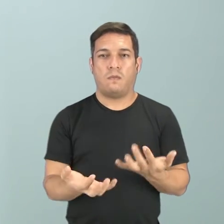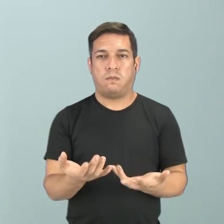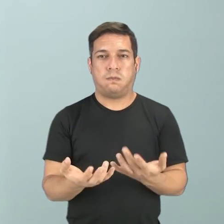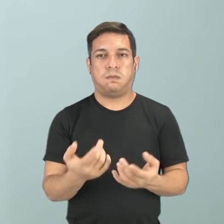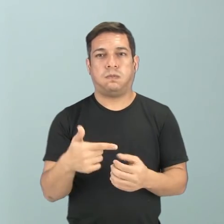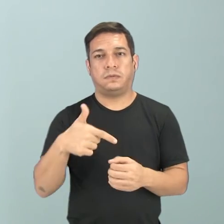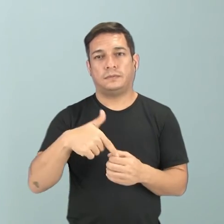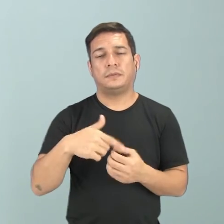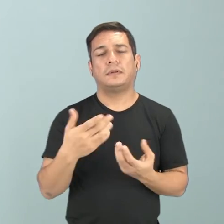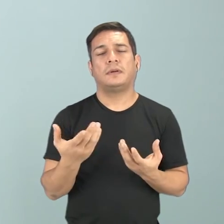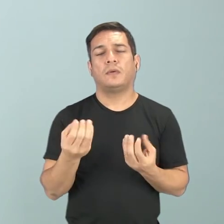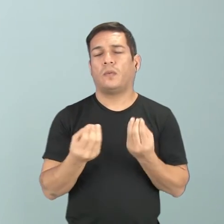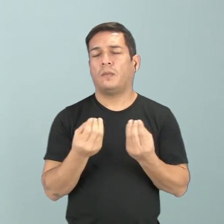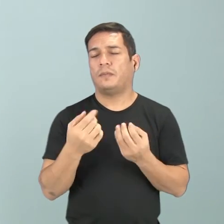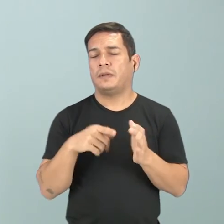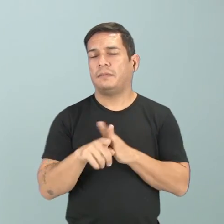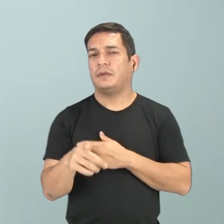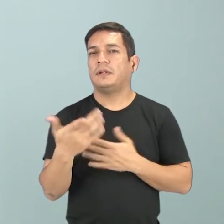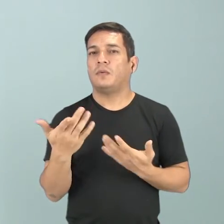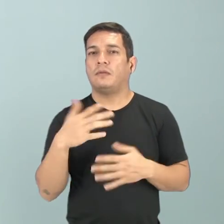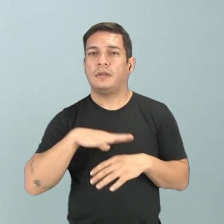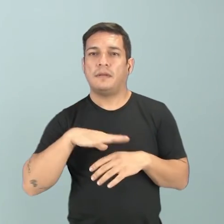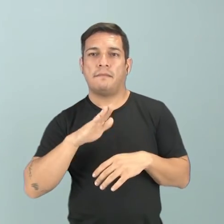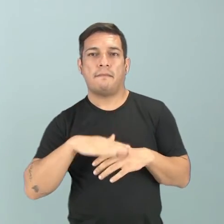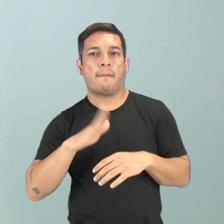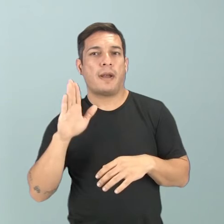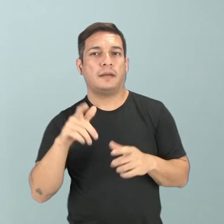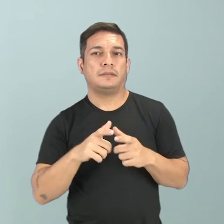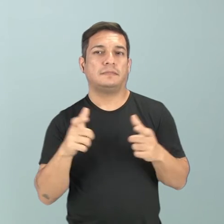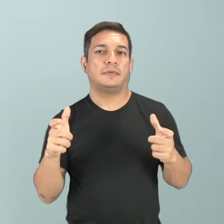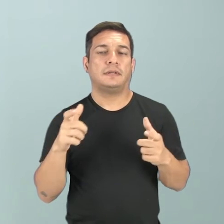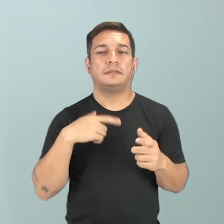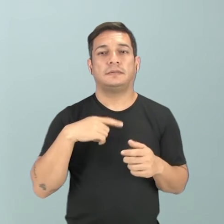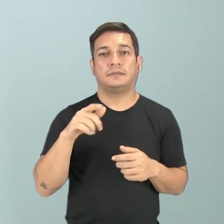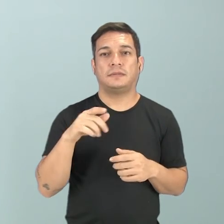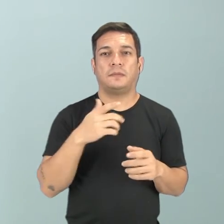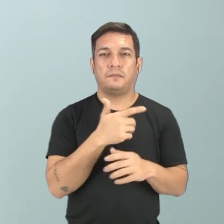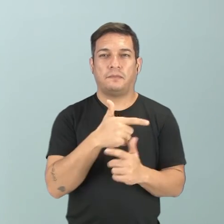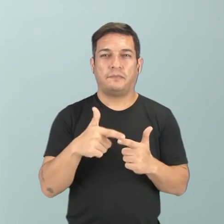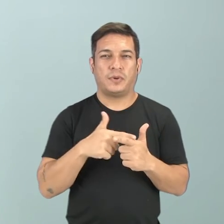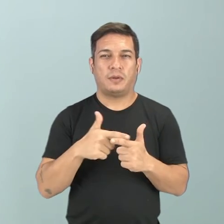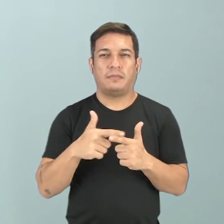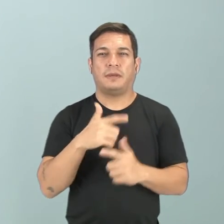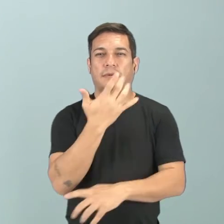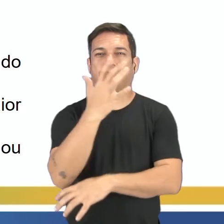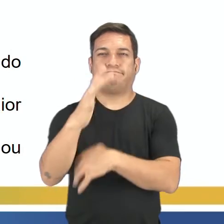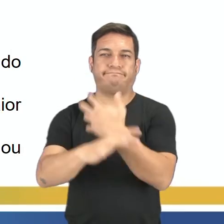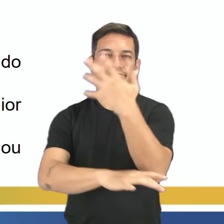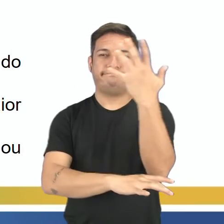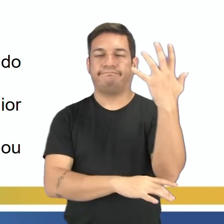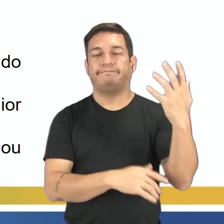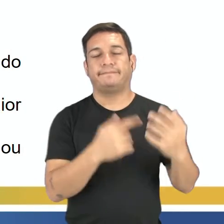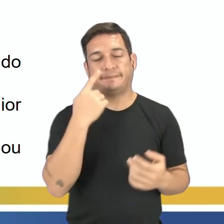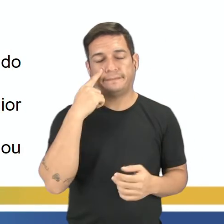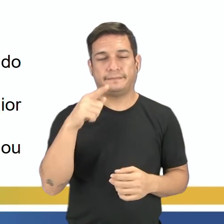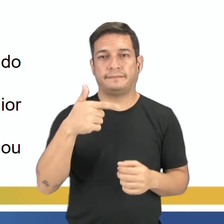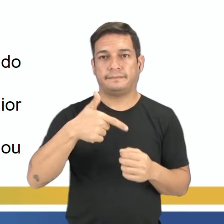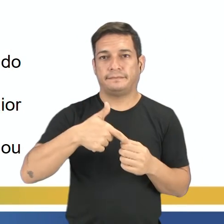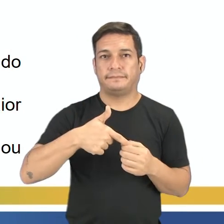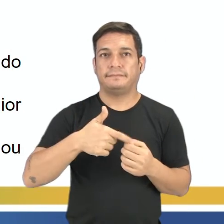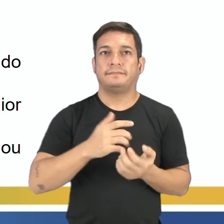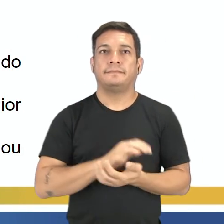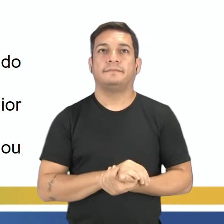costuma muito perguntar qual combustível tem maior ou menor impacto ambiental. Analise, olhe para o